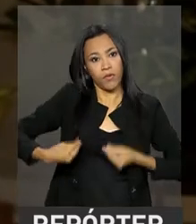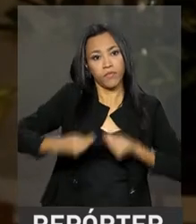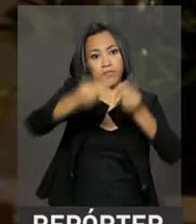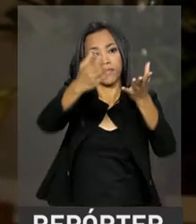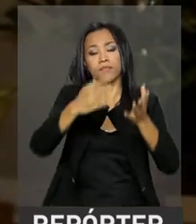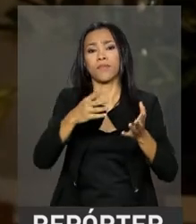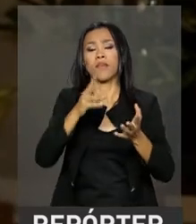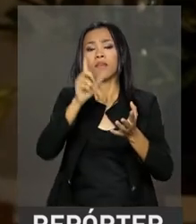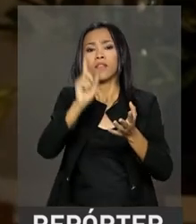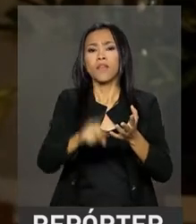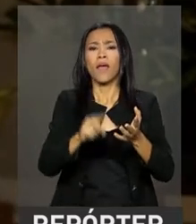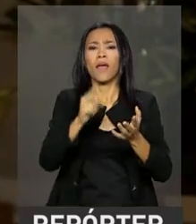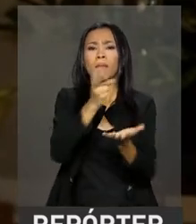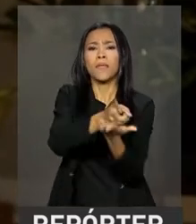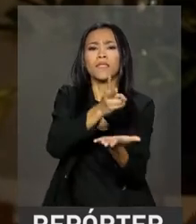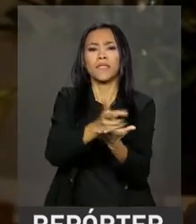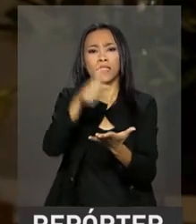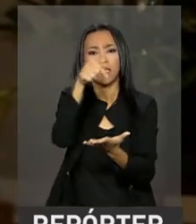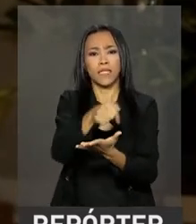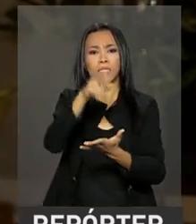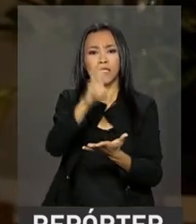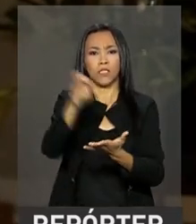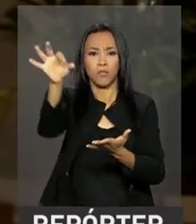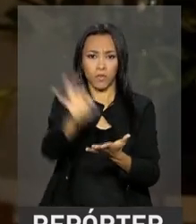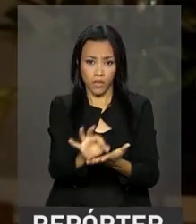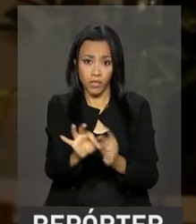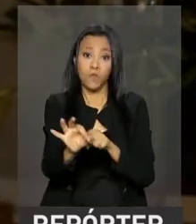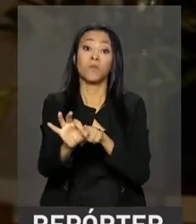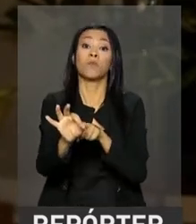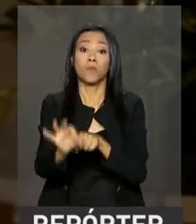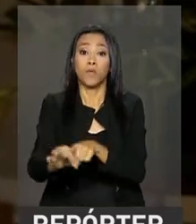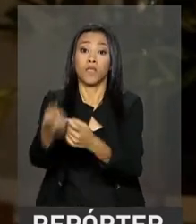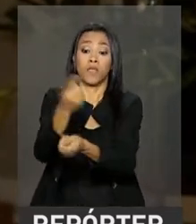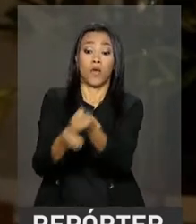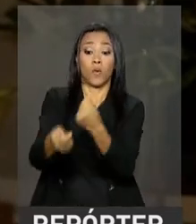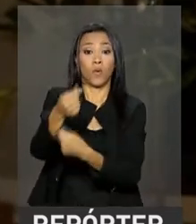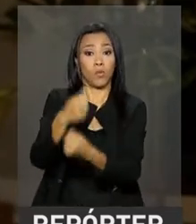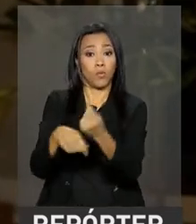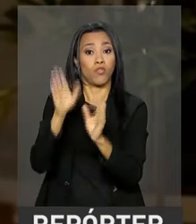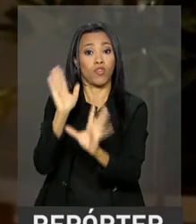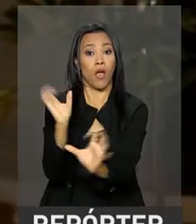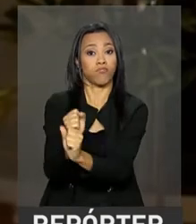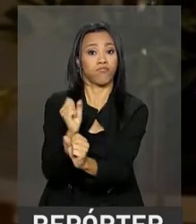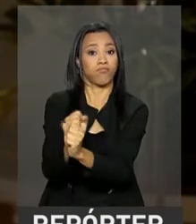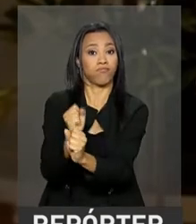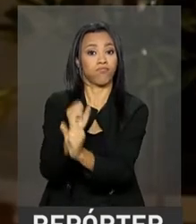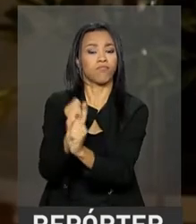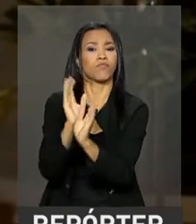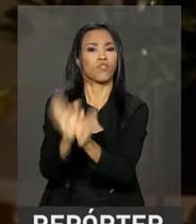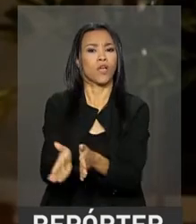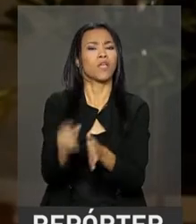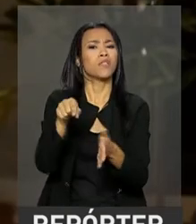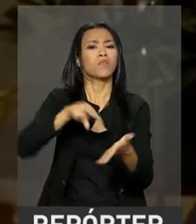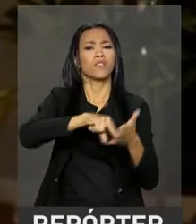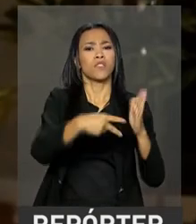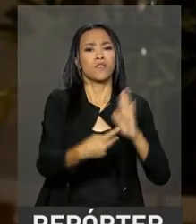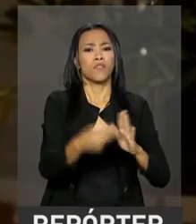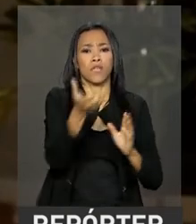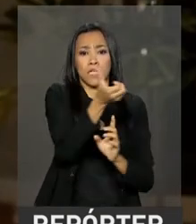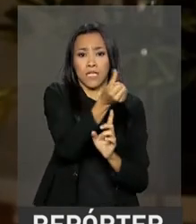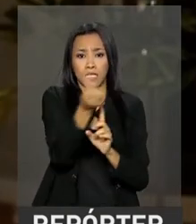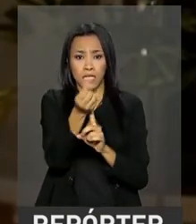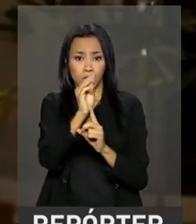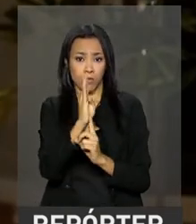cerca de 75% da economia inicialmente prevista. Isso vai representar cerca de